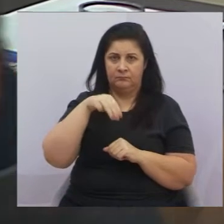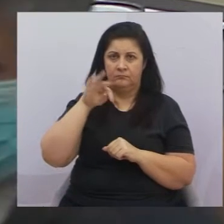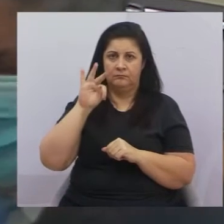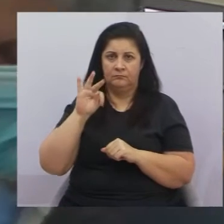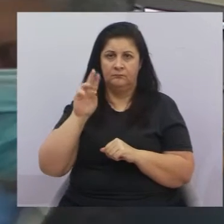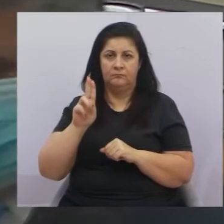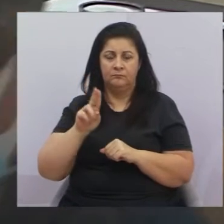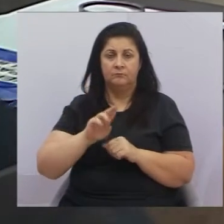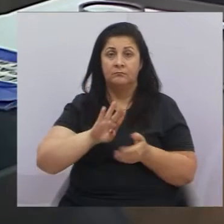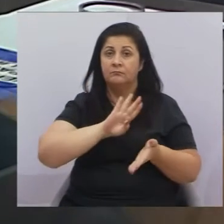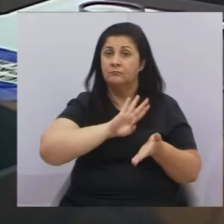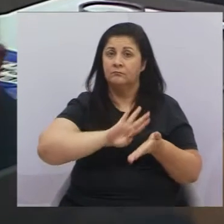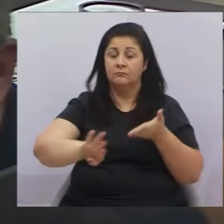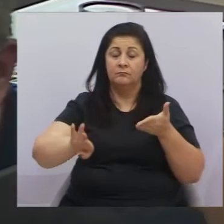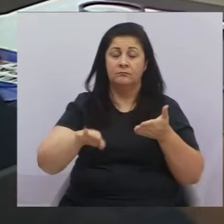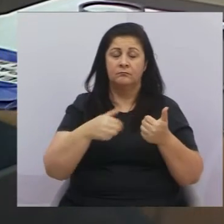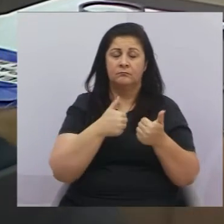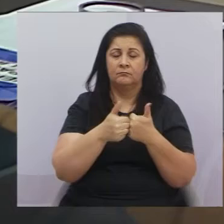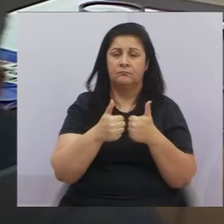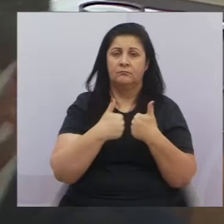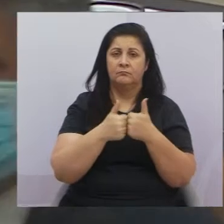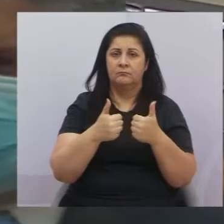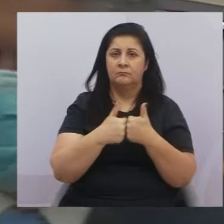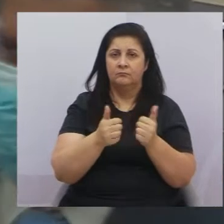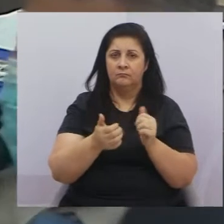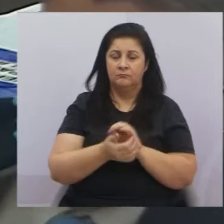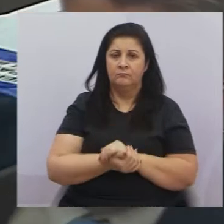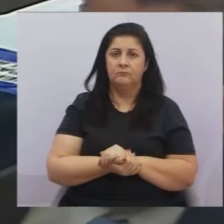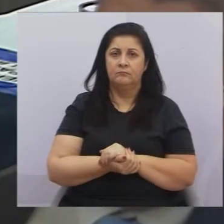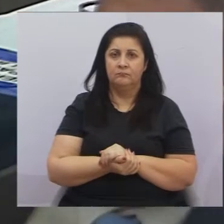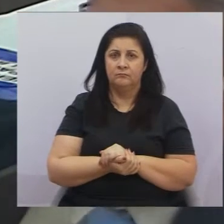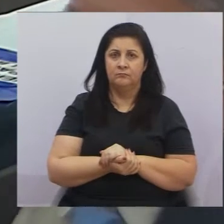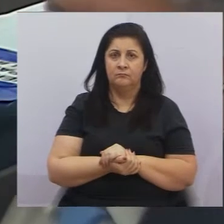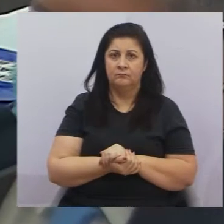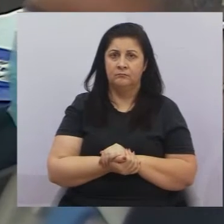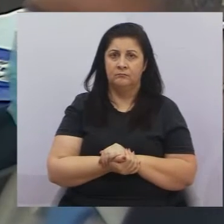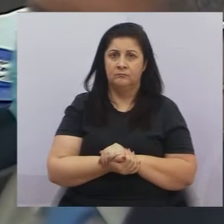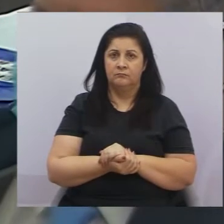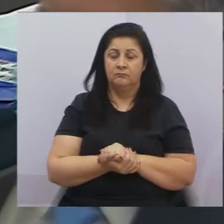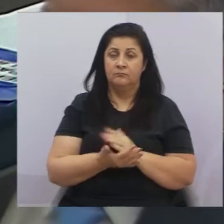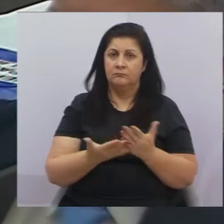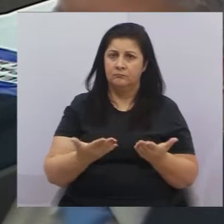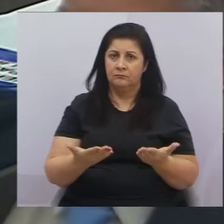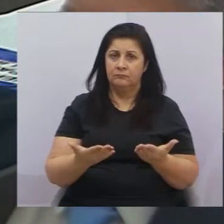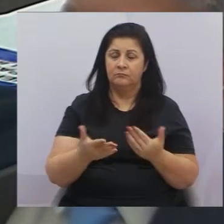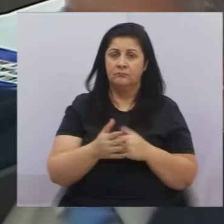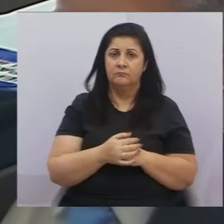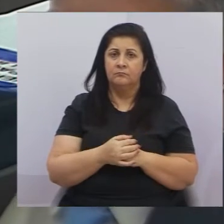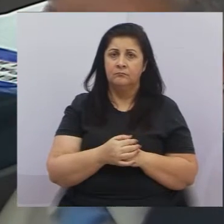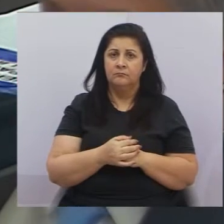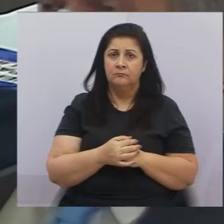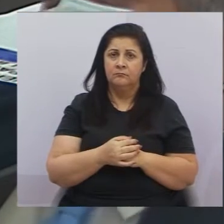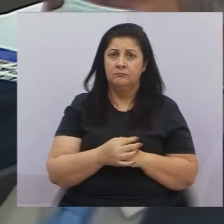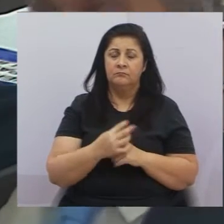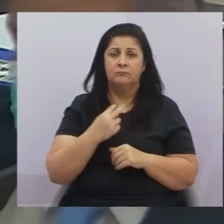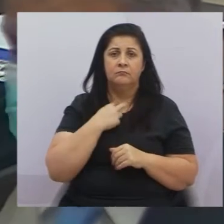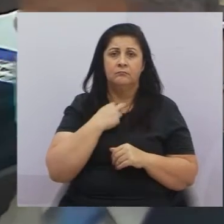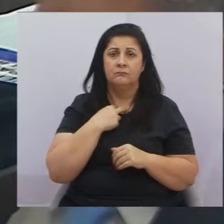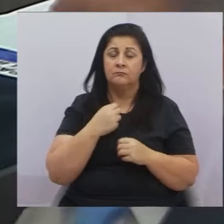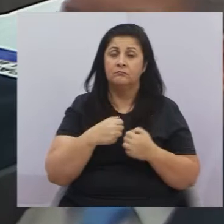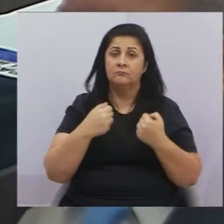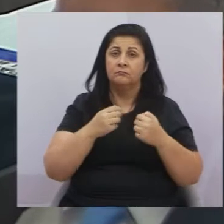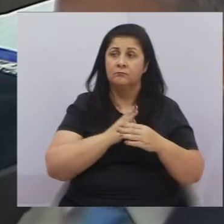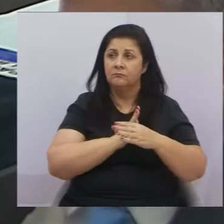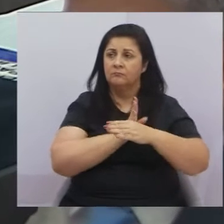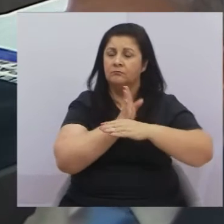ela tirou a linha de ônibus que faz, não é empresa, ela proibiu entrar dentro de São